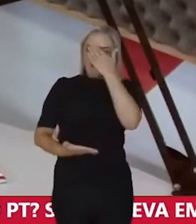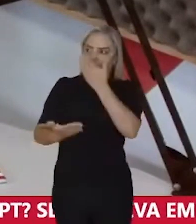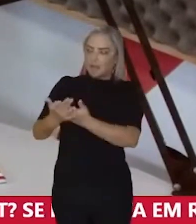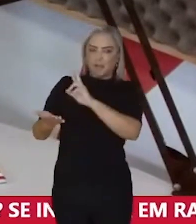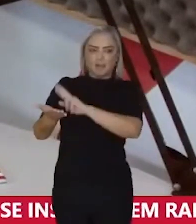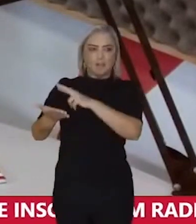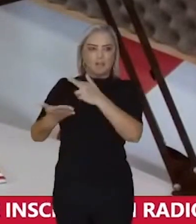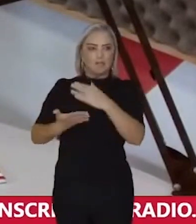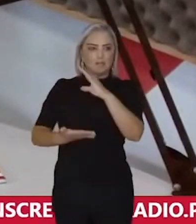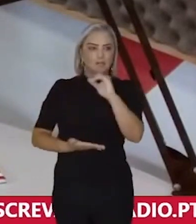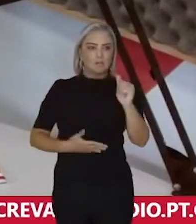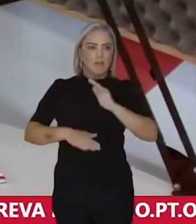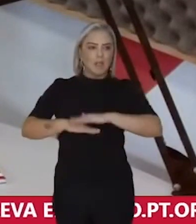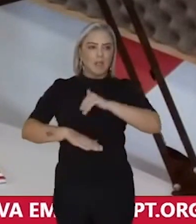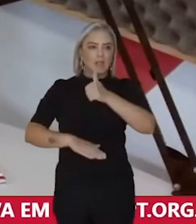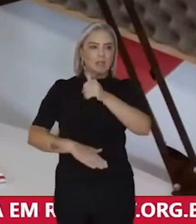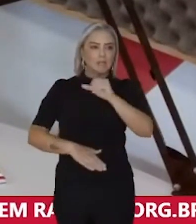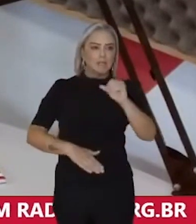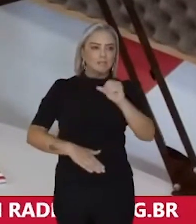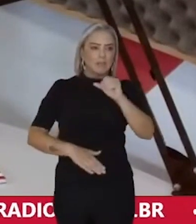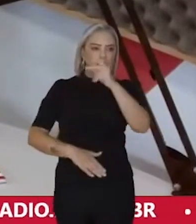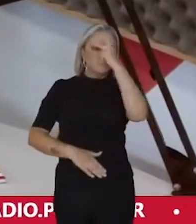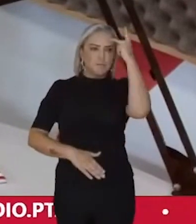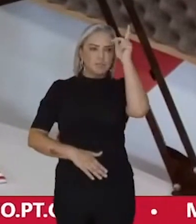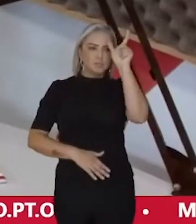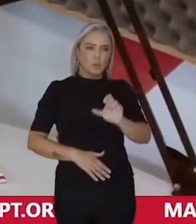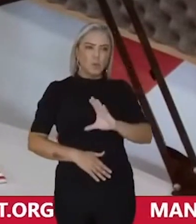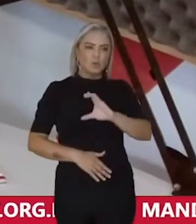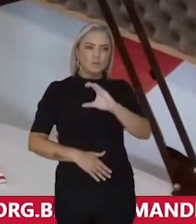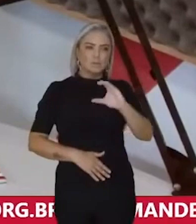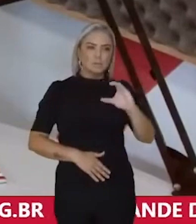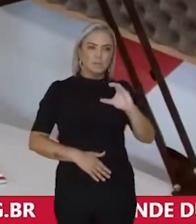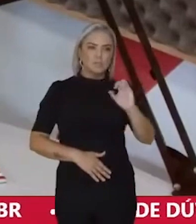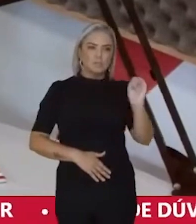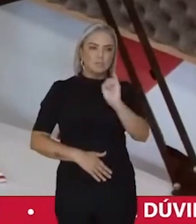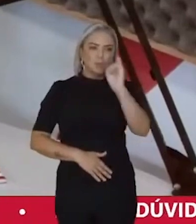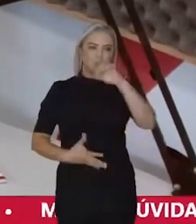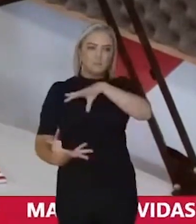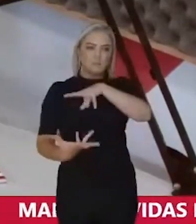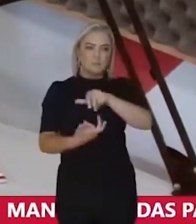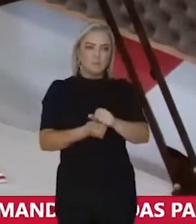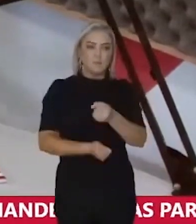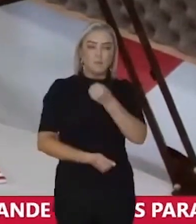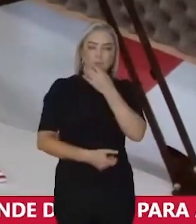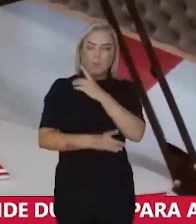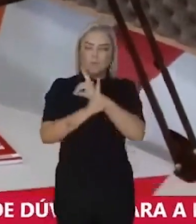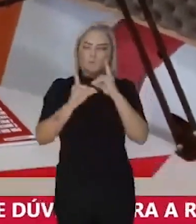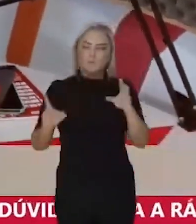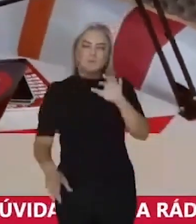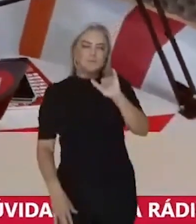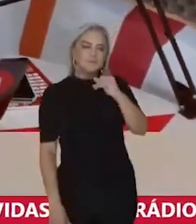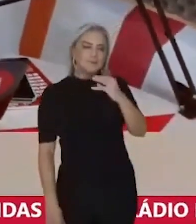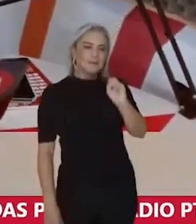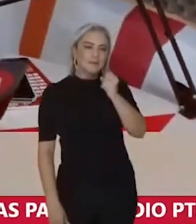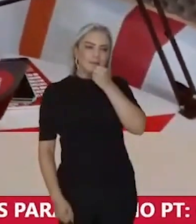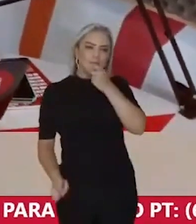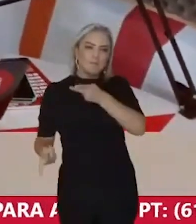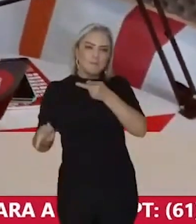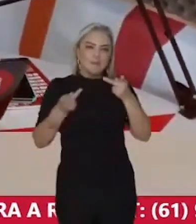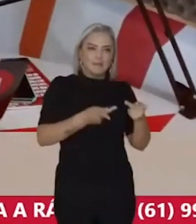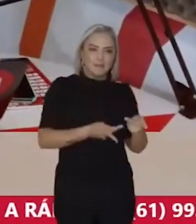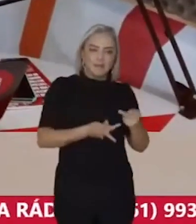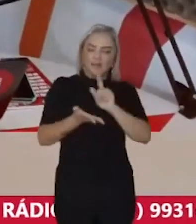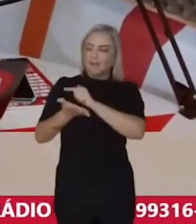Nature como um dos 10 mais importantes cientistas do mundo. Bom dia, Ricardo, seja muito bem-vindo ao Jornal